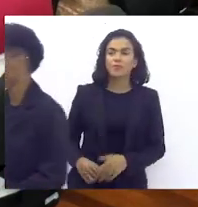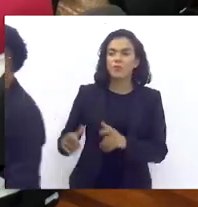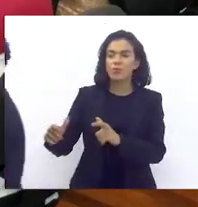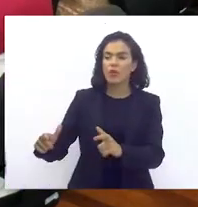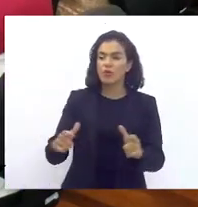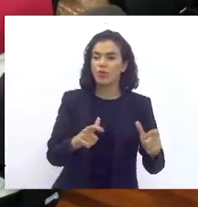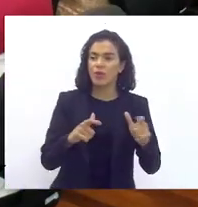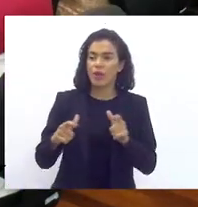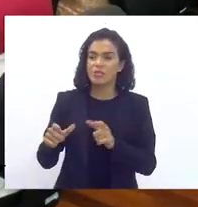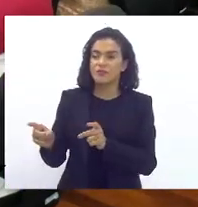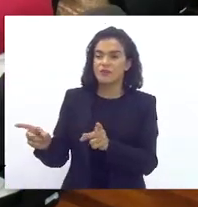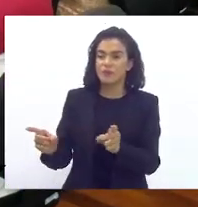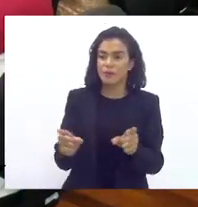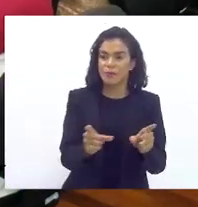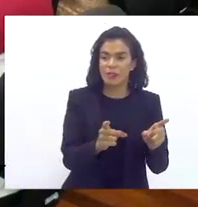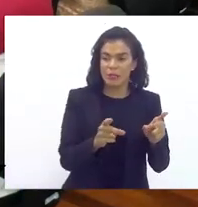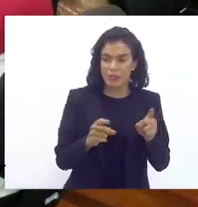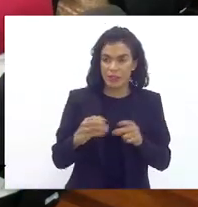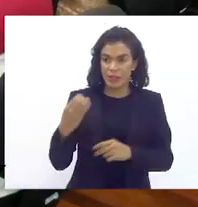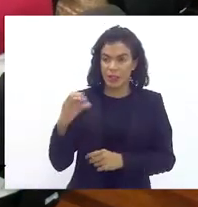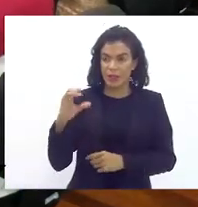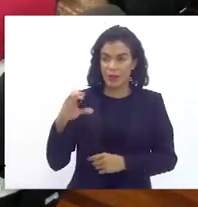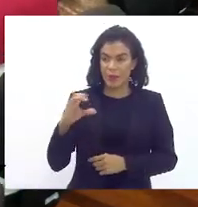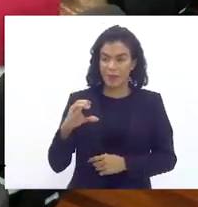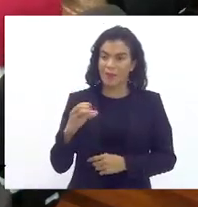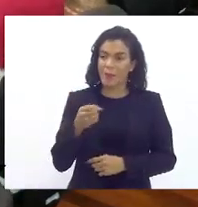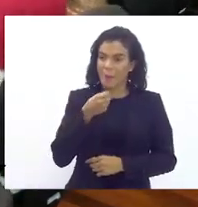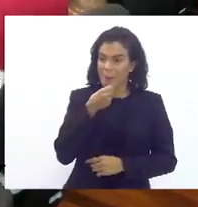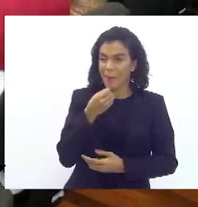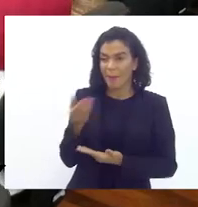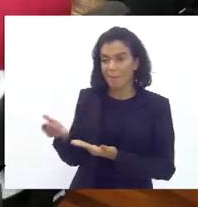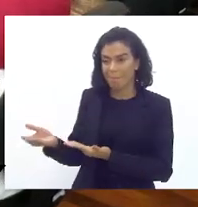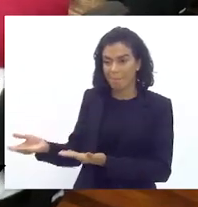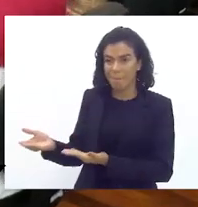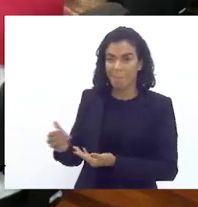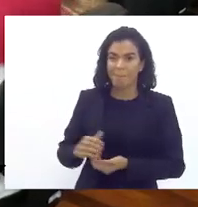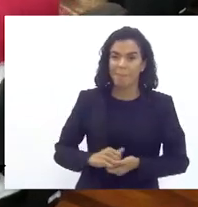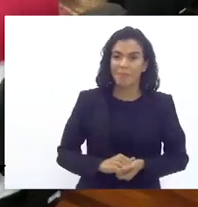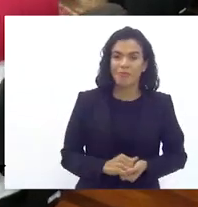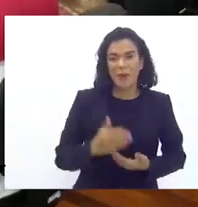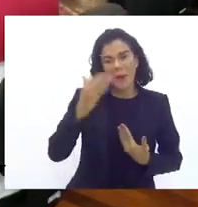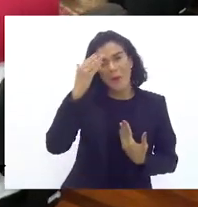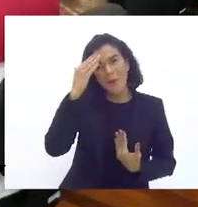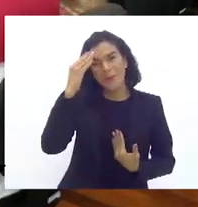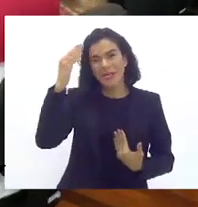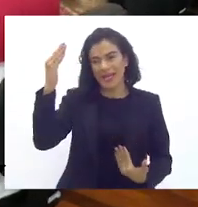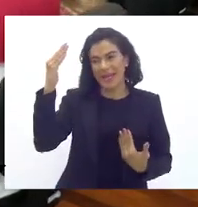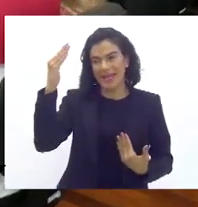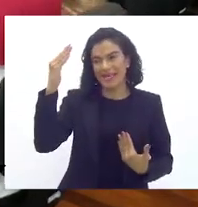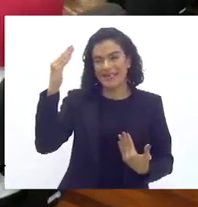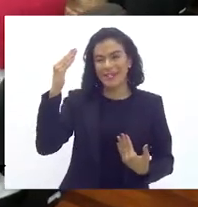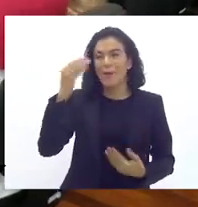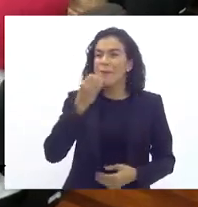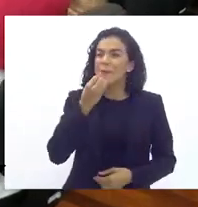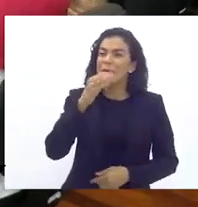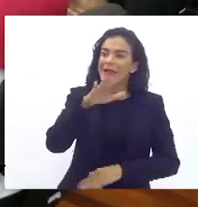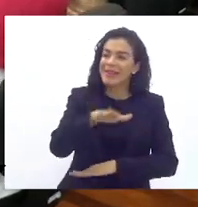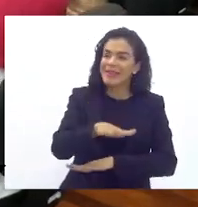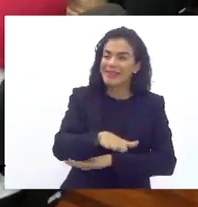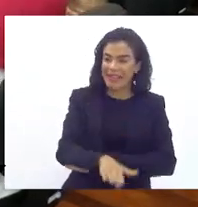comerciais de Niterói na Jane Borges a palavra é sua Obrigada boa tarde